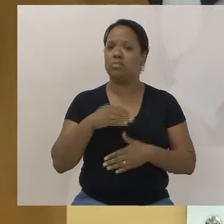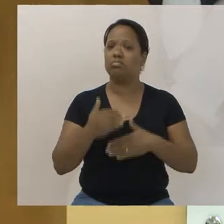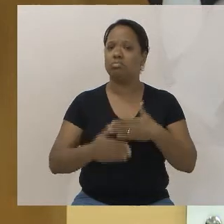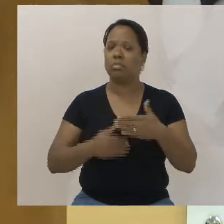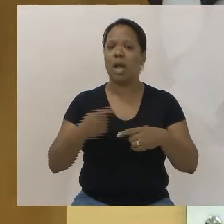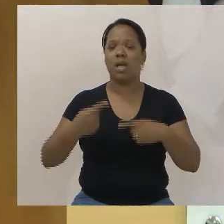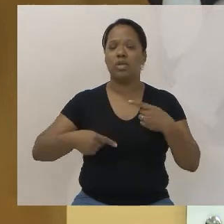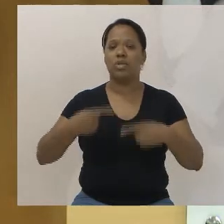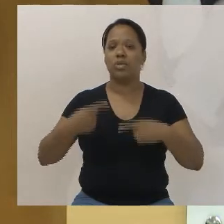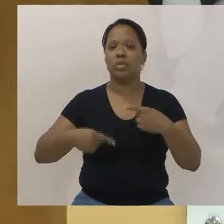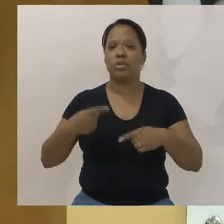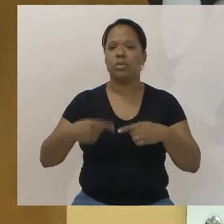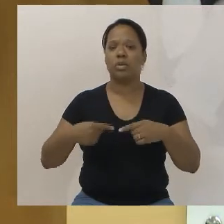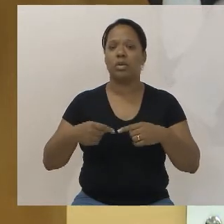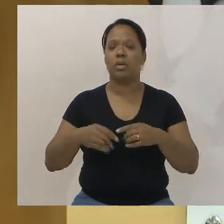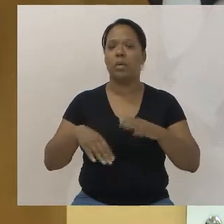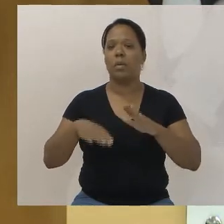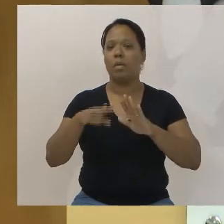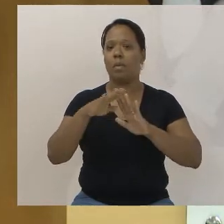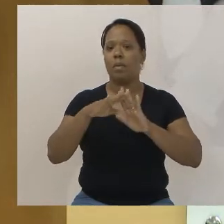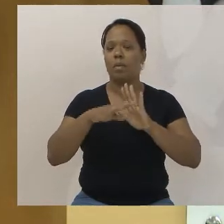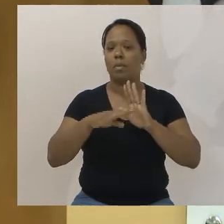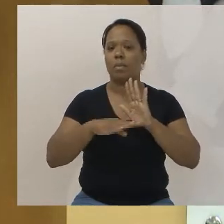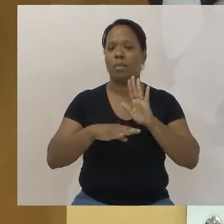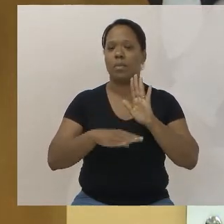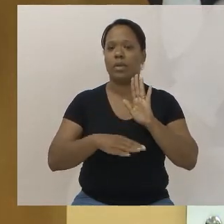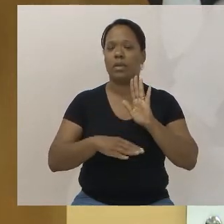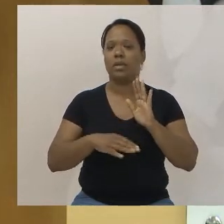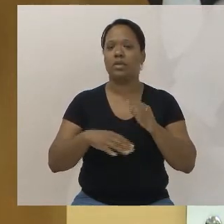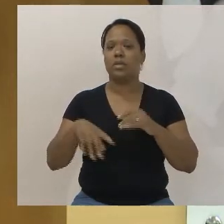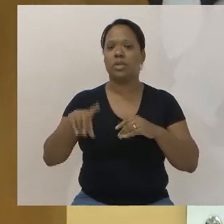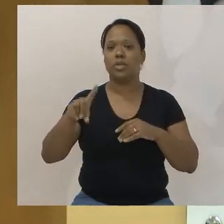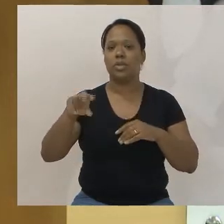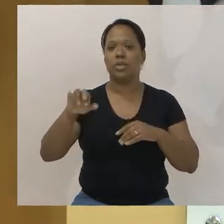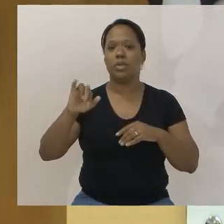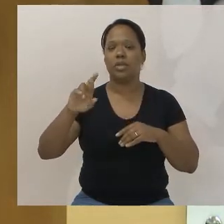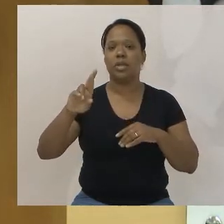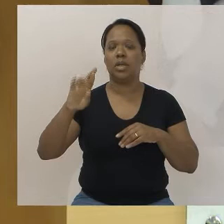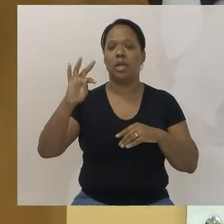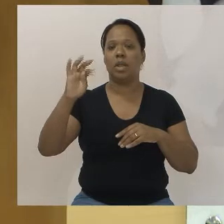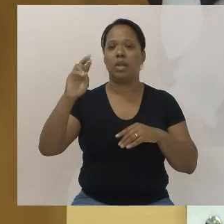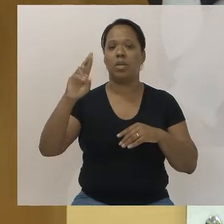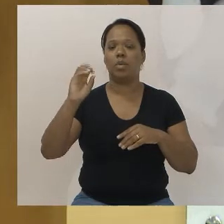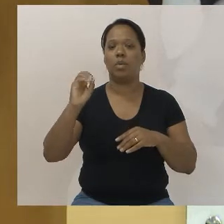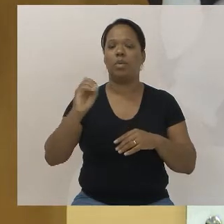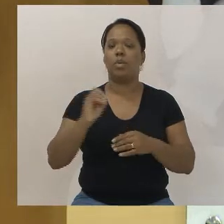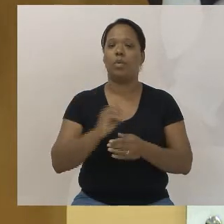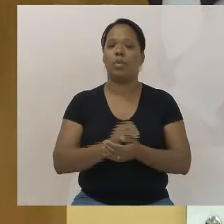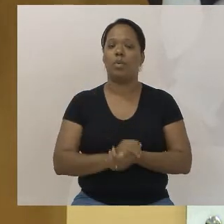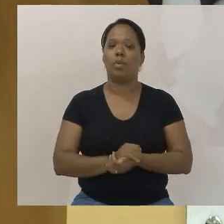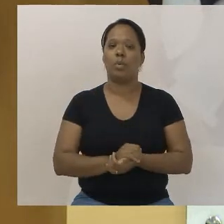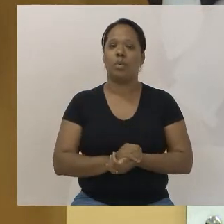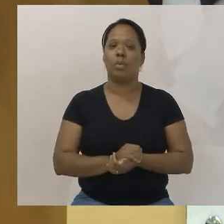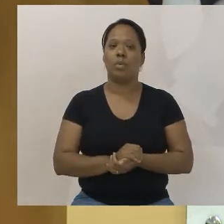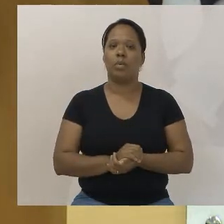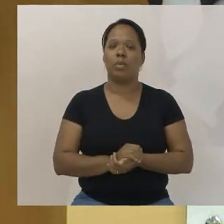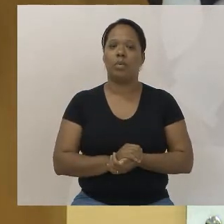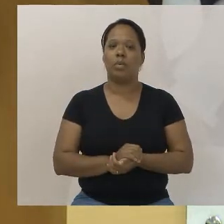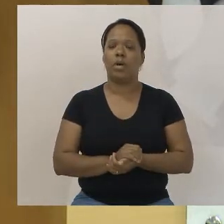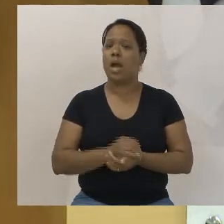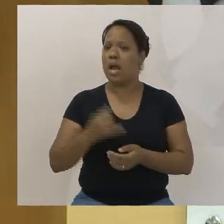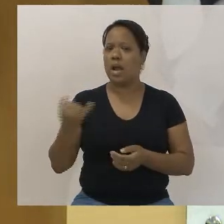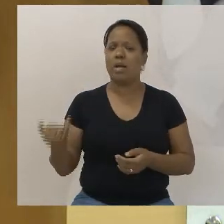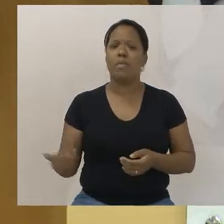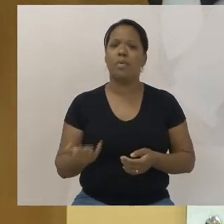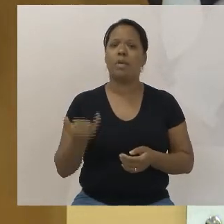discute aqui nessa cidade o plano diretor está todo esses problemas aí né mas a gente também tem que saber da importância que